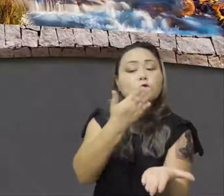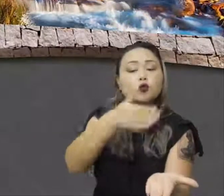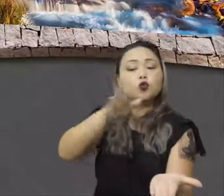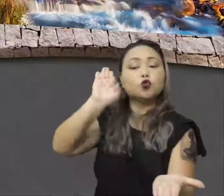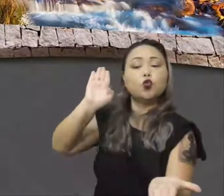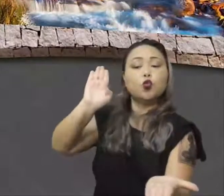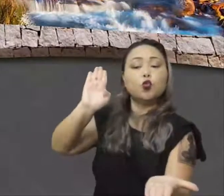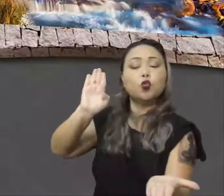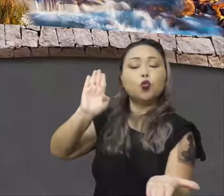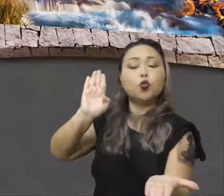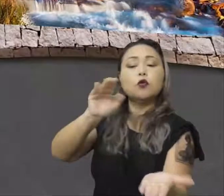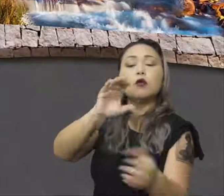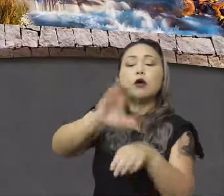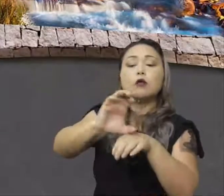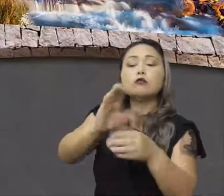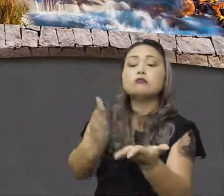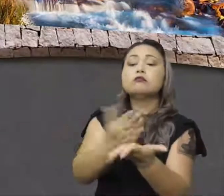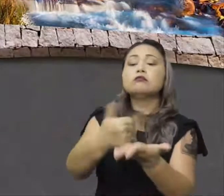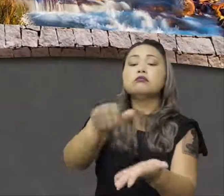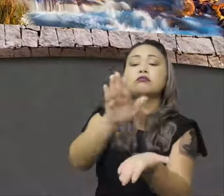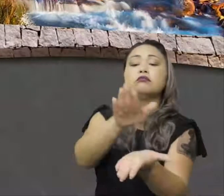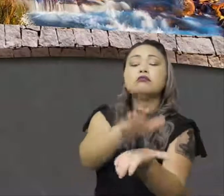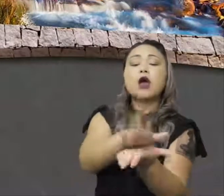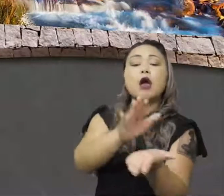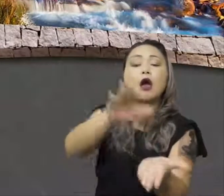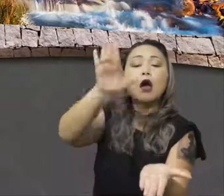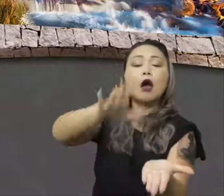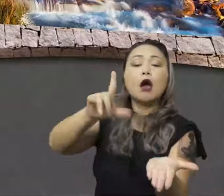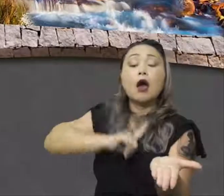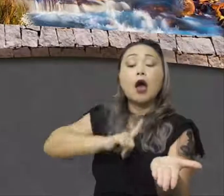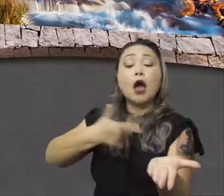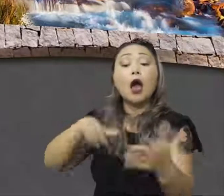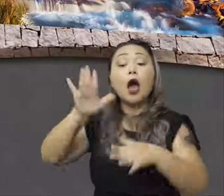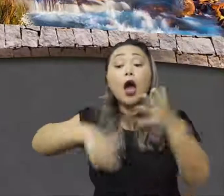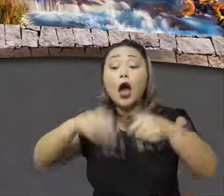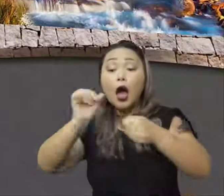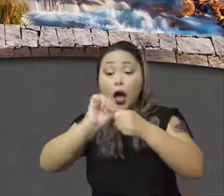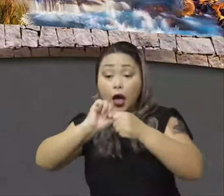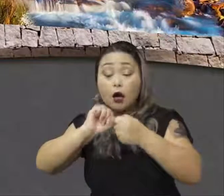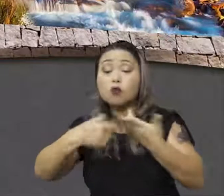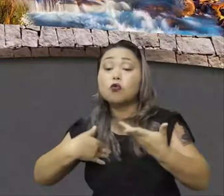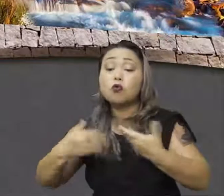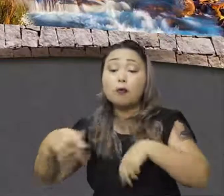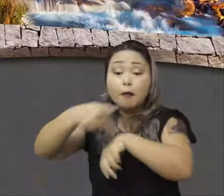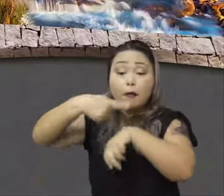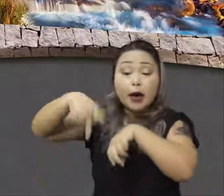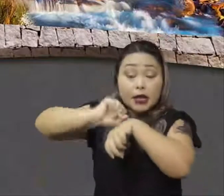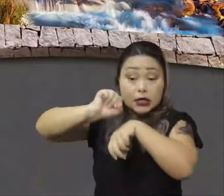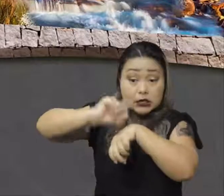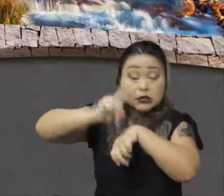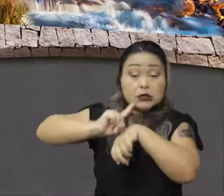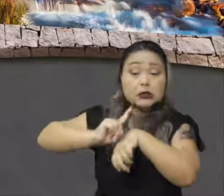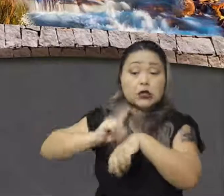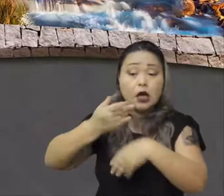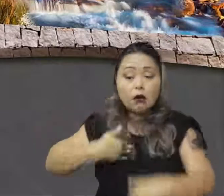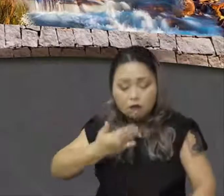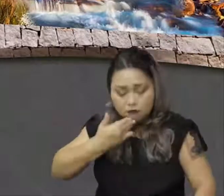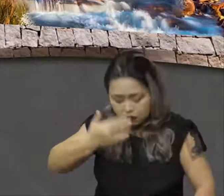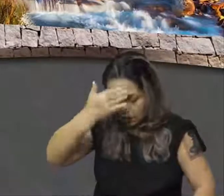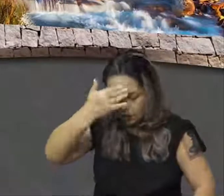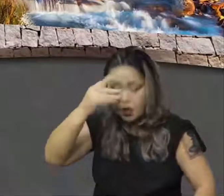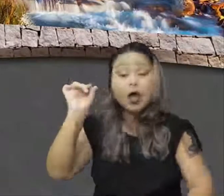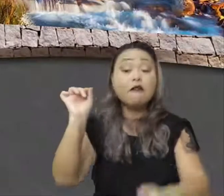sobre a Constituição. Porque em alguns estados islâmicos, como por exemplo o Irã, o juramento é